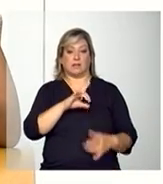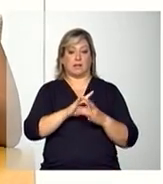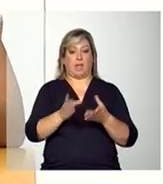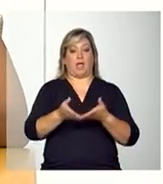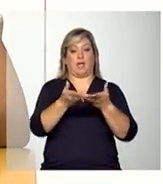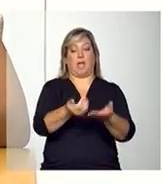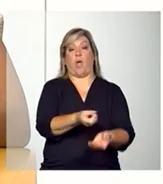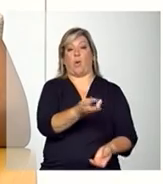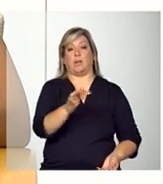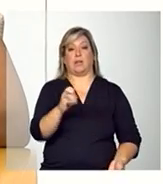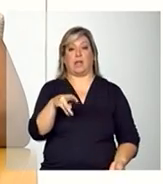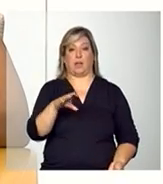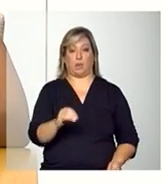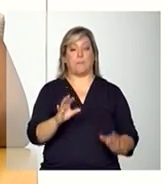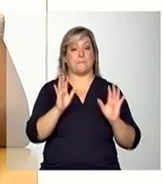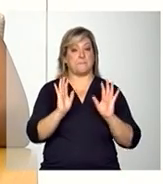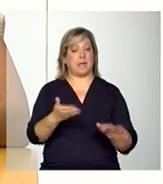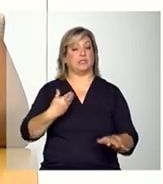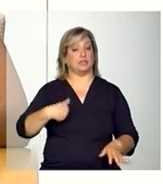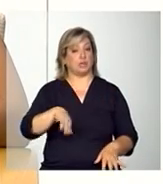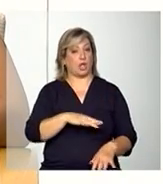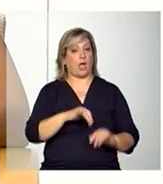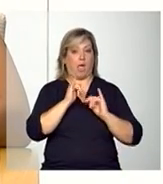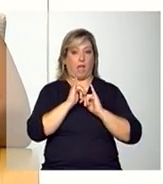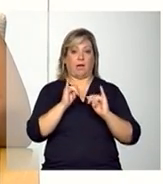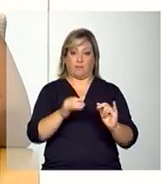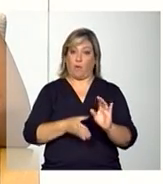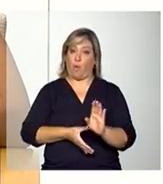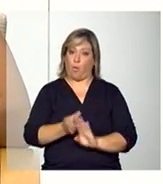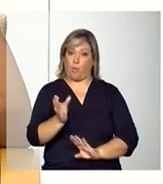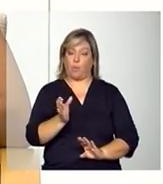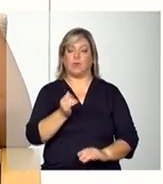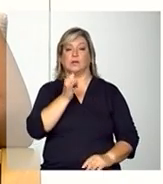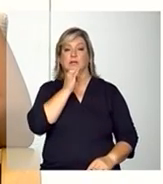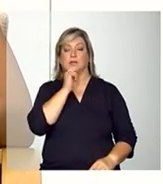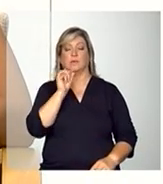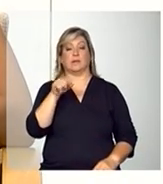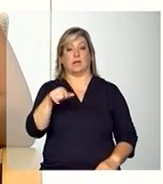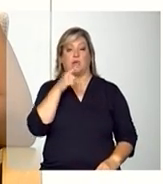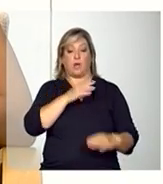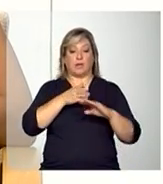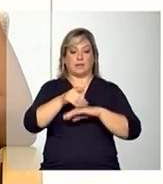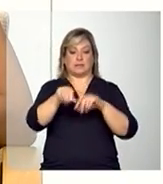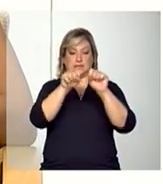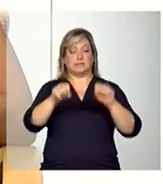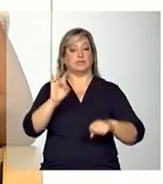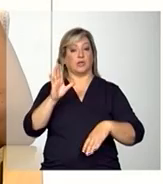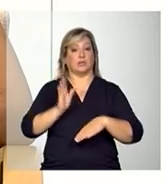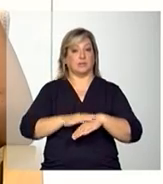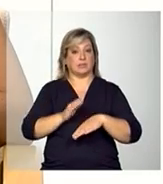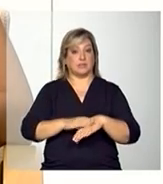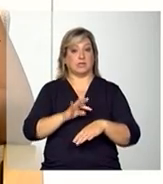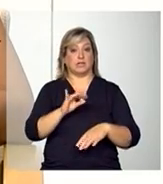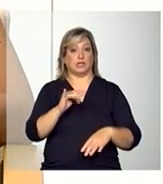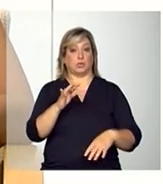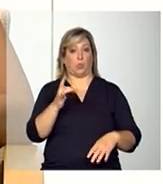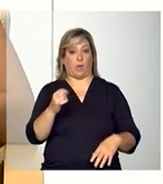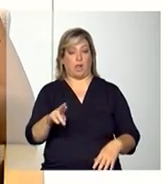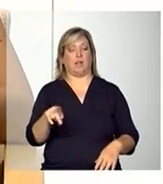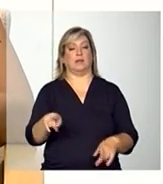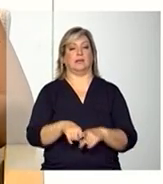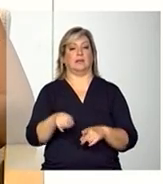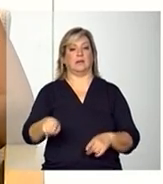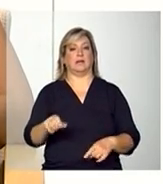técnico mas a gente recomenda que seja eh acessado esses sistemas pelos titulares de adjuntos para poder